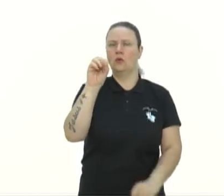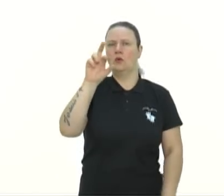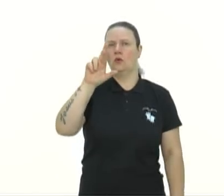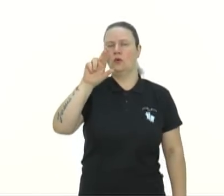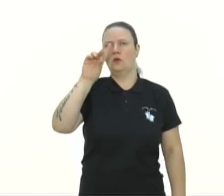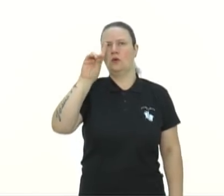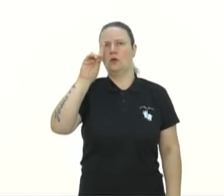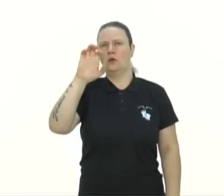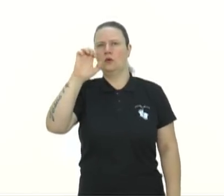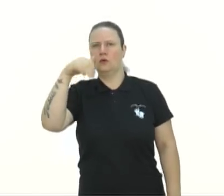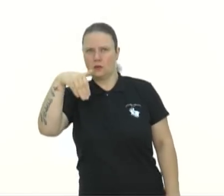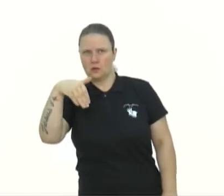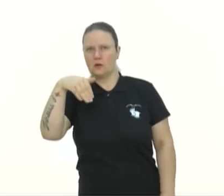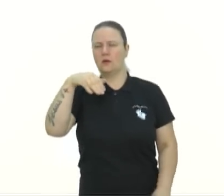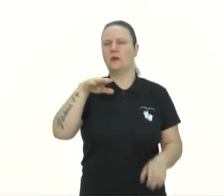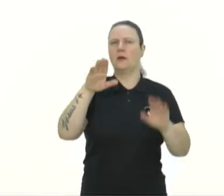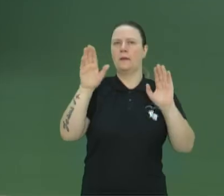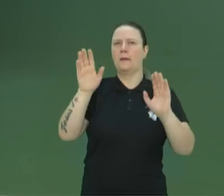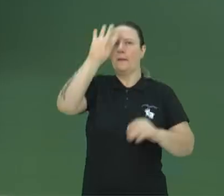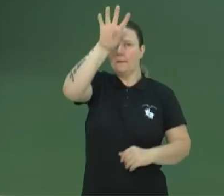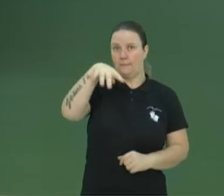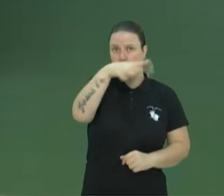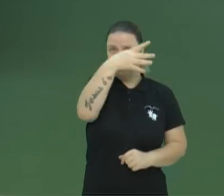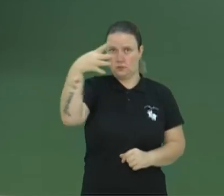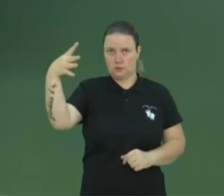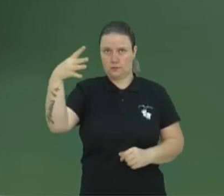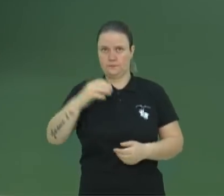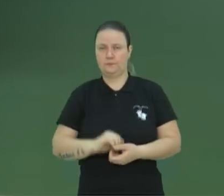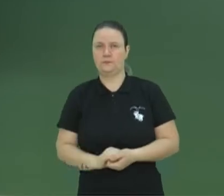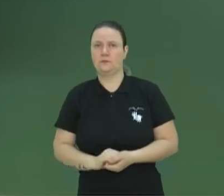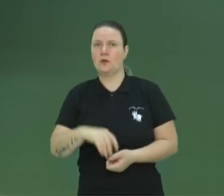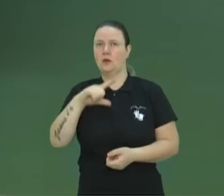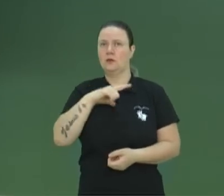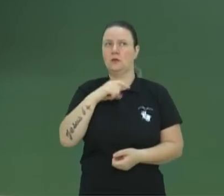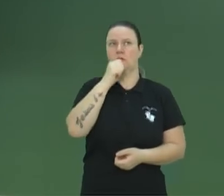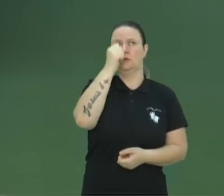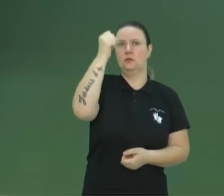matriz. Por que eu posso chamar de ordem da matriz? Como é uma matriz aqui, eu tenho uma matriz 2